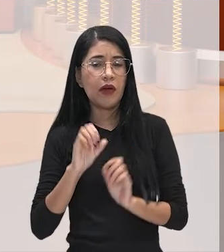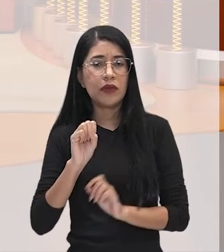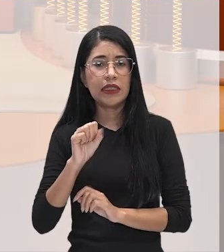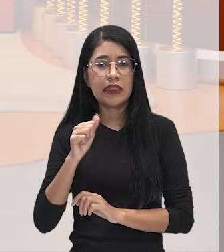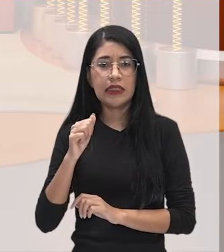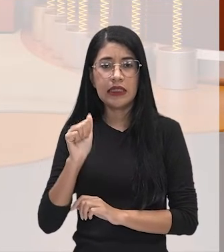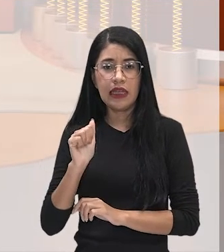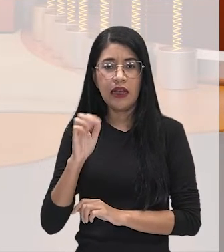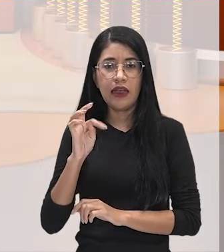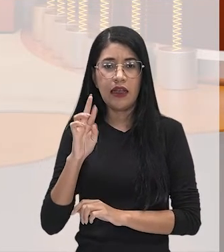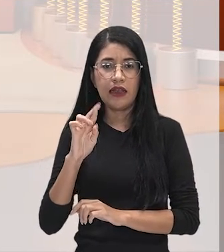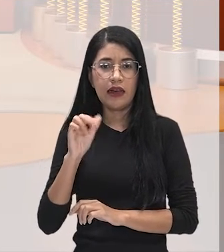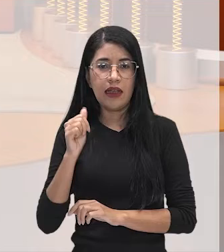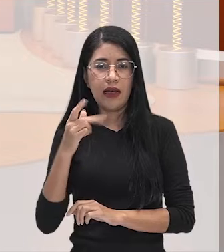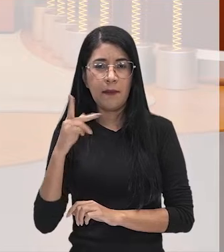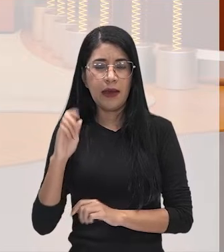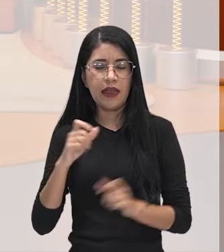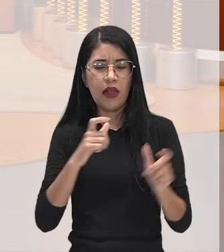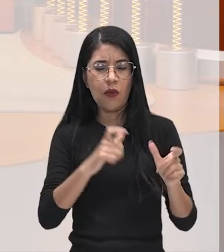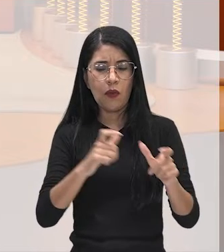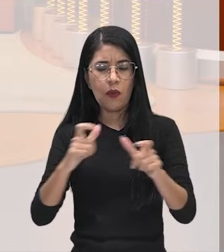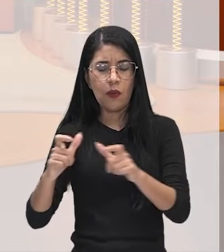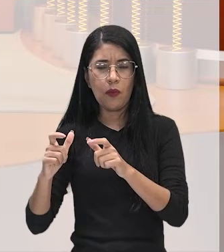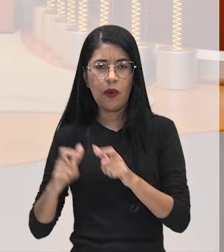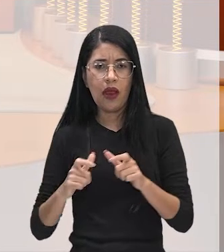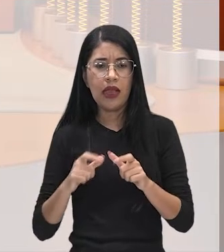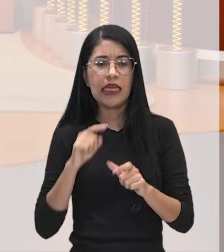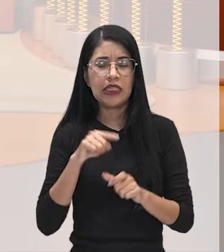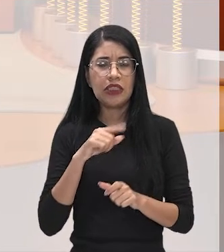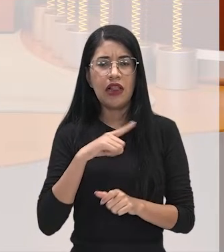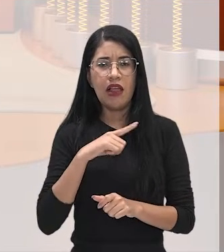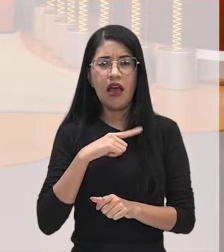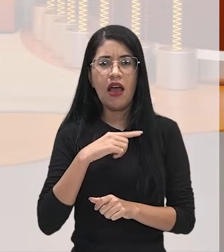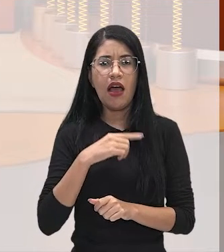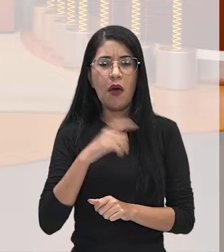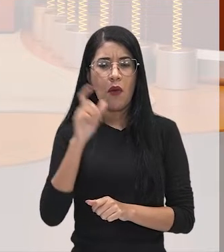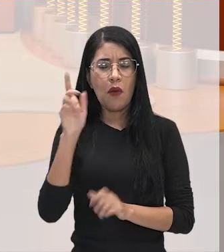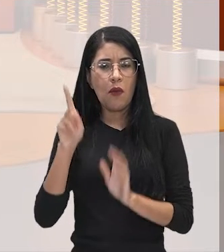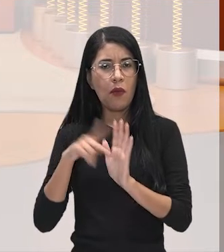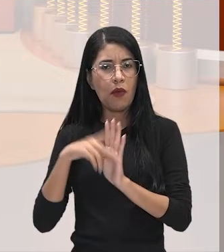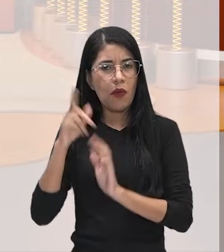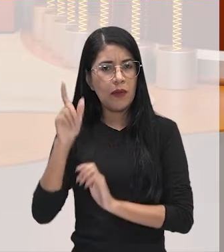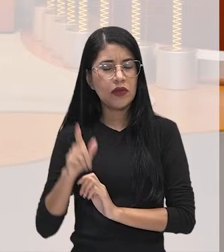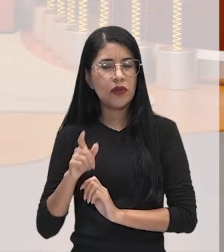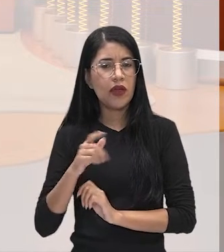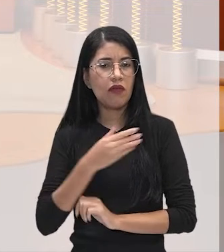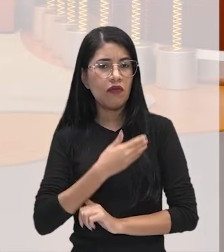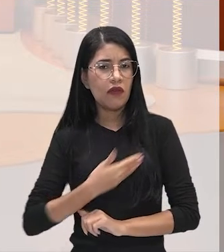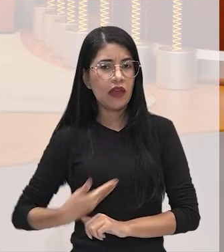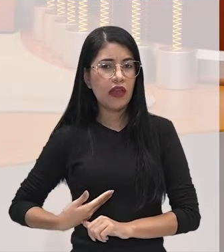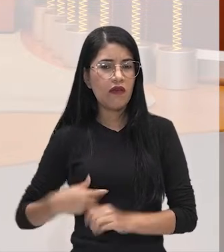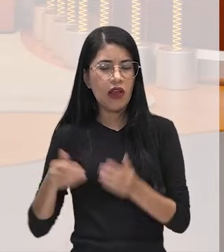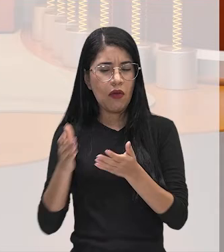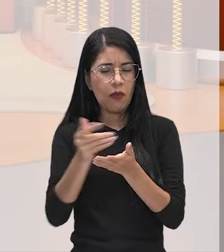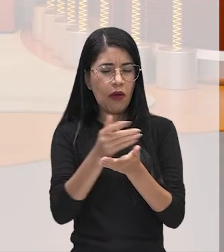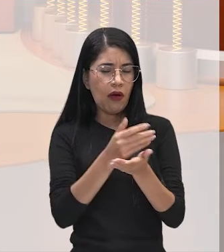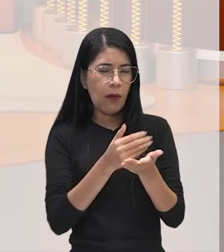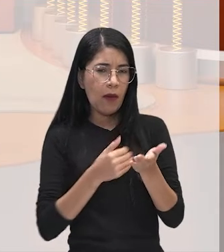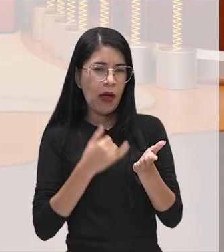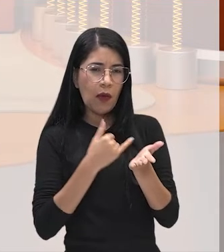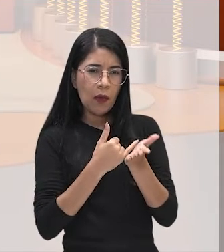uma localidade. Quem é que vai comandar? O sátrapa, tá? Que organizava, então, a arrecadação de impostos e contava com